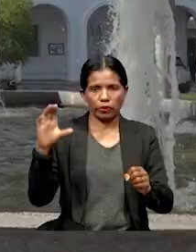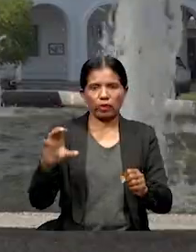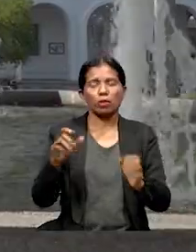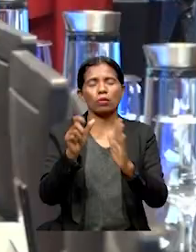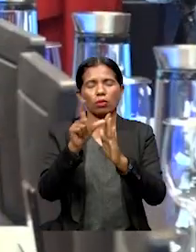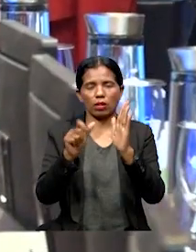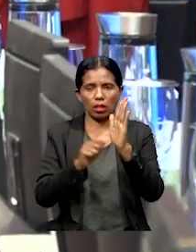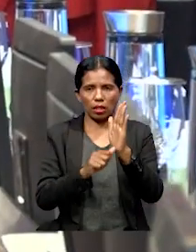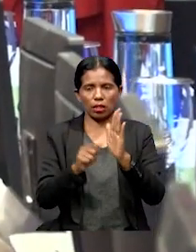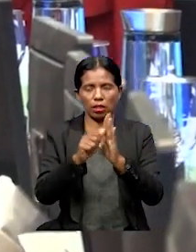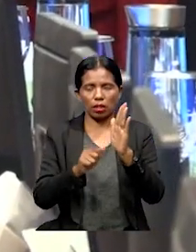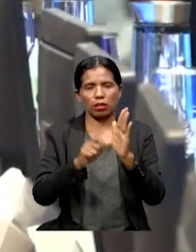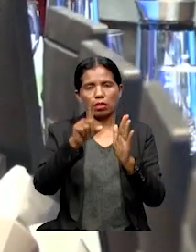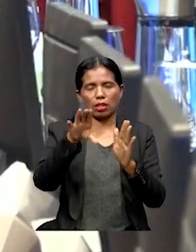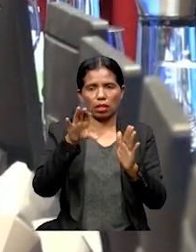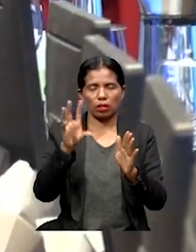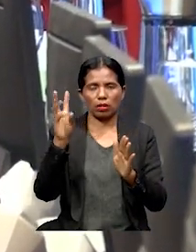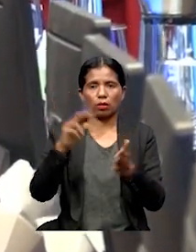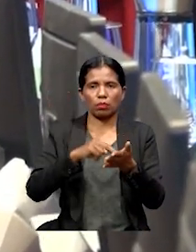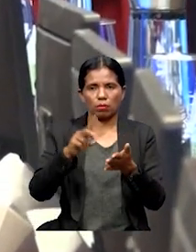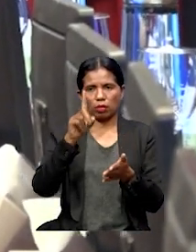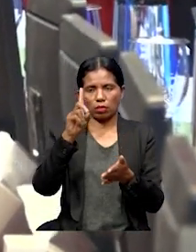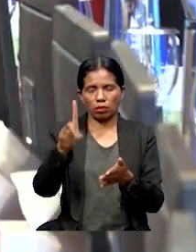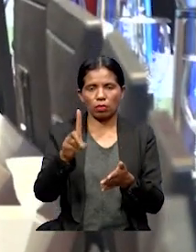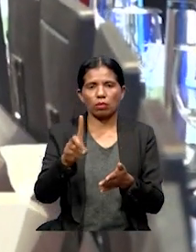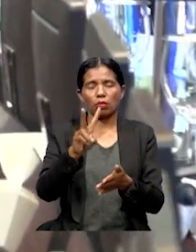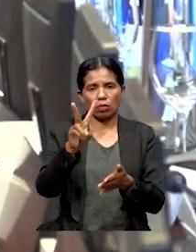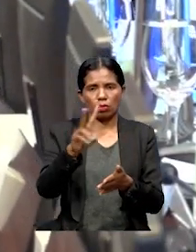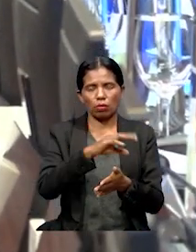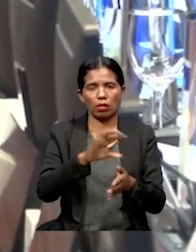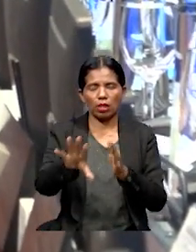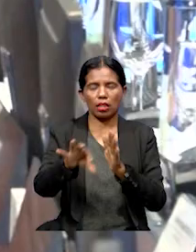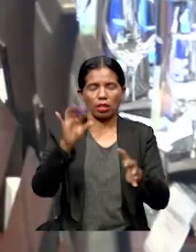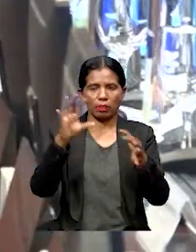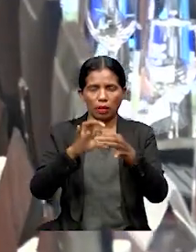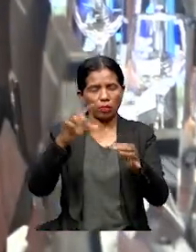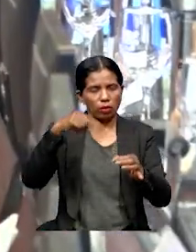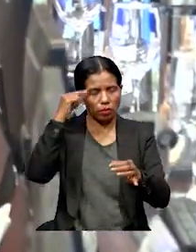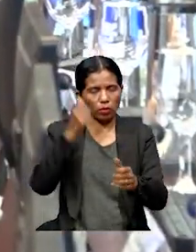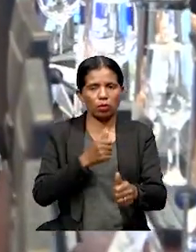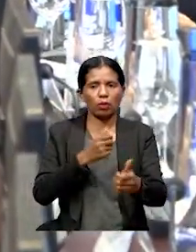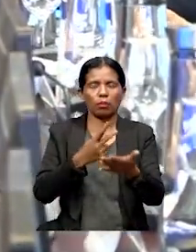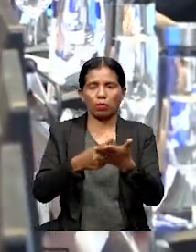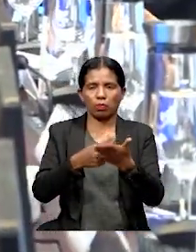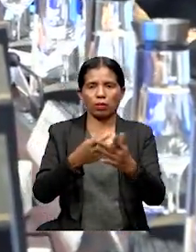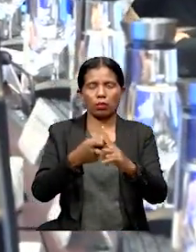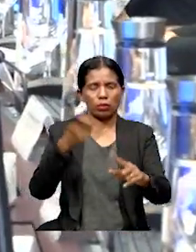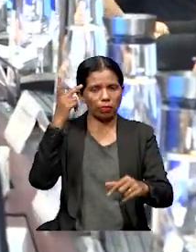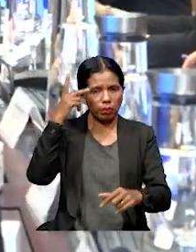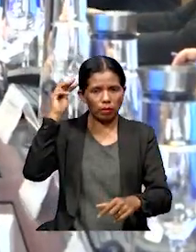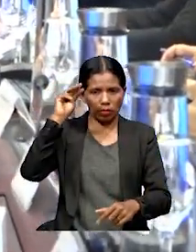tuir artigo atus iranen, número rua, halo nomeação ba membro governo, baseia ba proposta husi